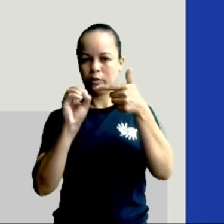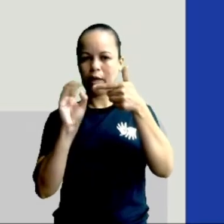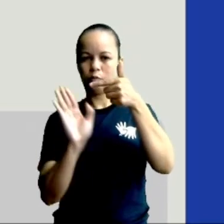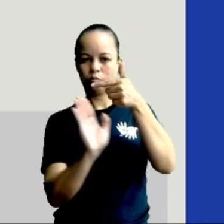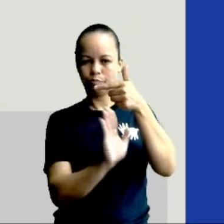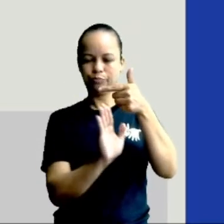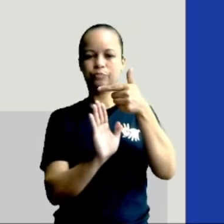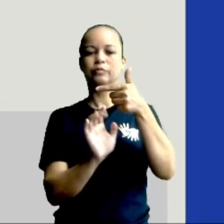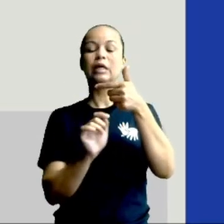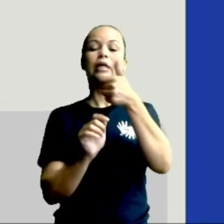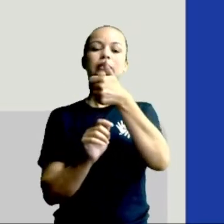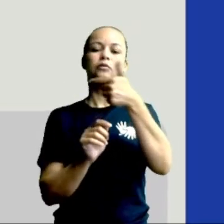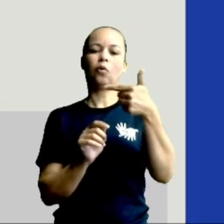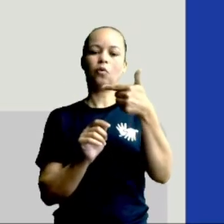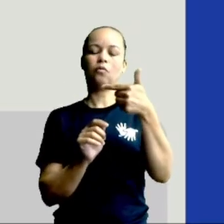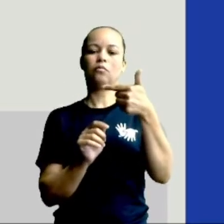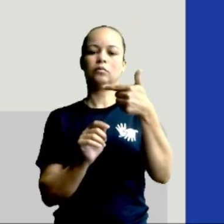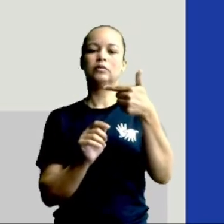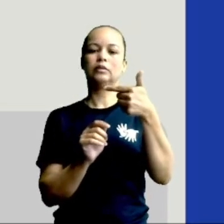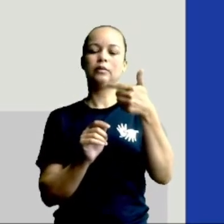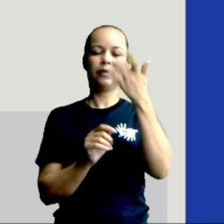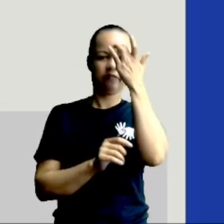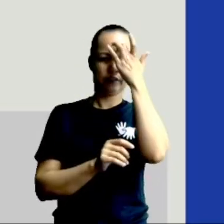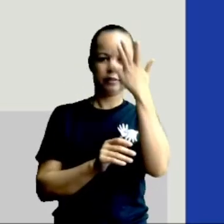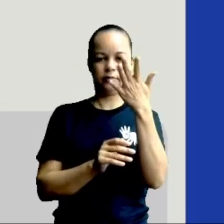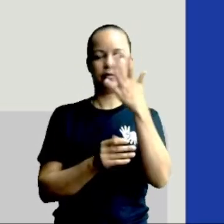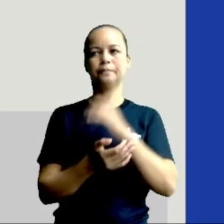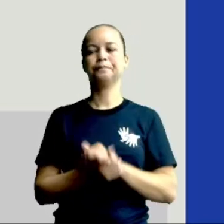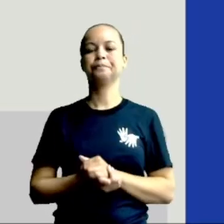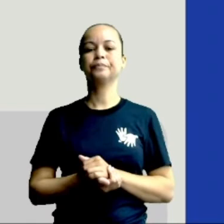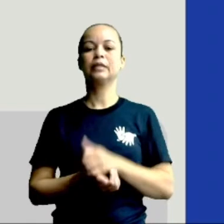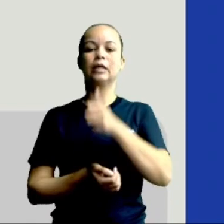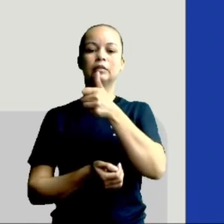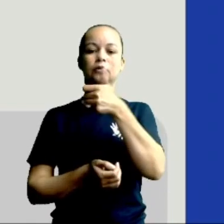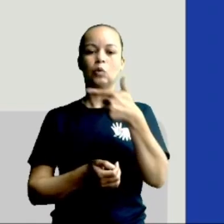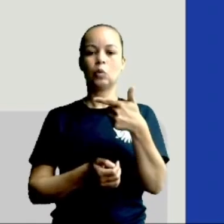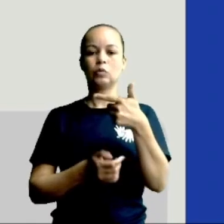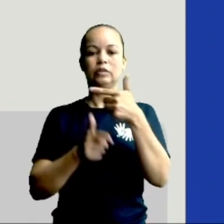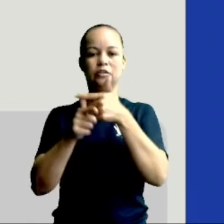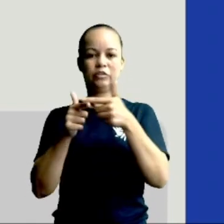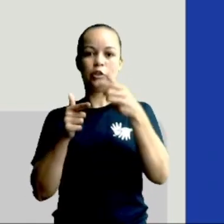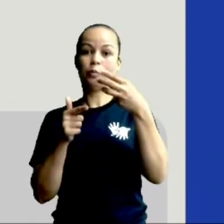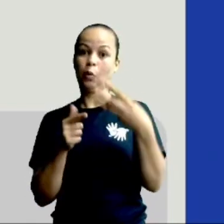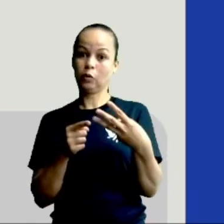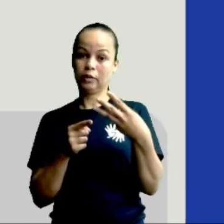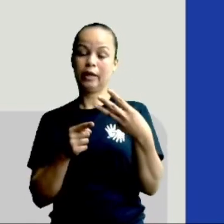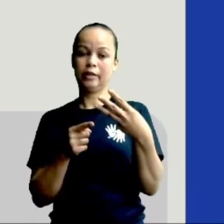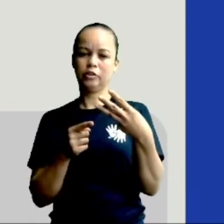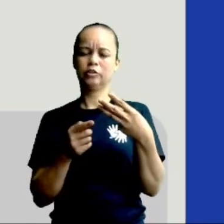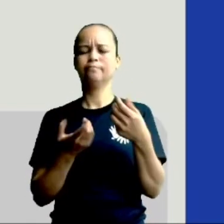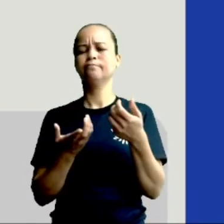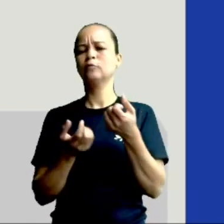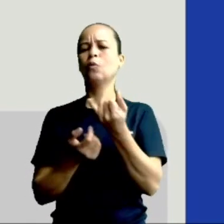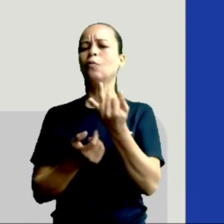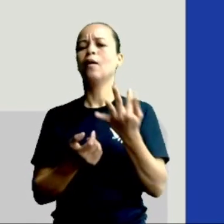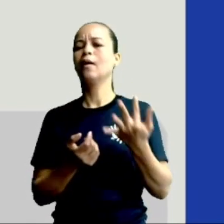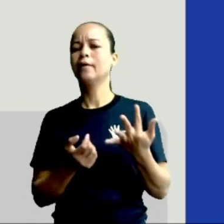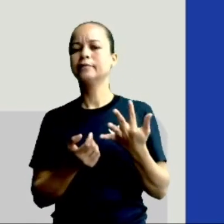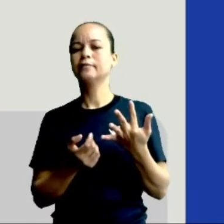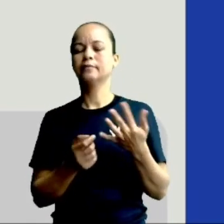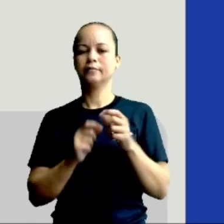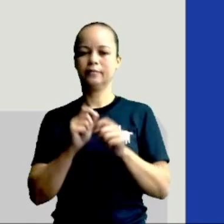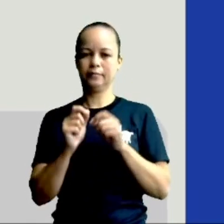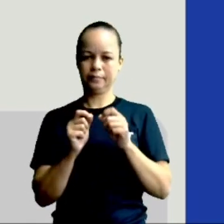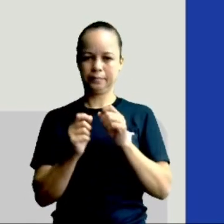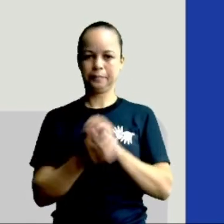e os 2 zeros que estão após a vírgula, para facilitar. E aí 12 dividido por 3. 12 dividido por 3